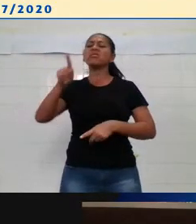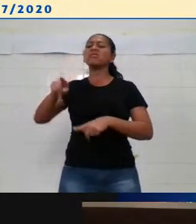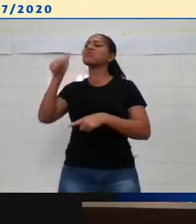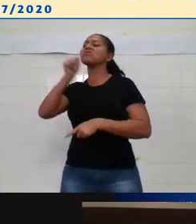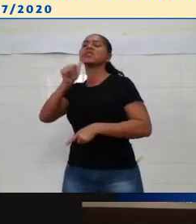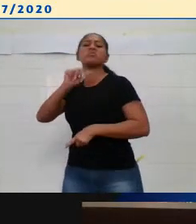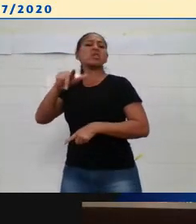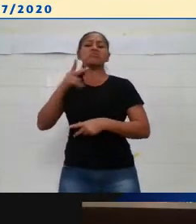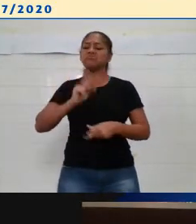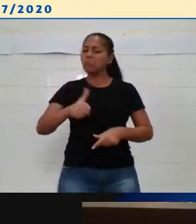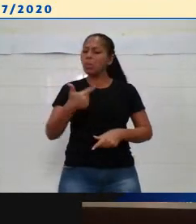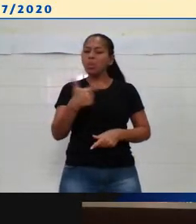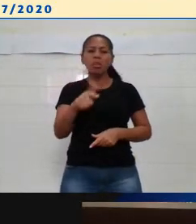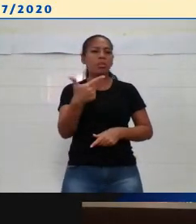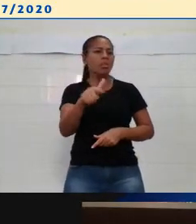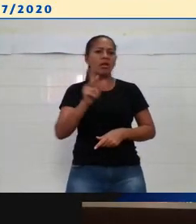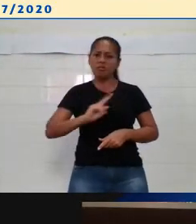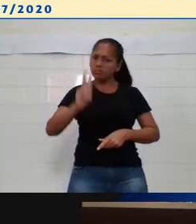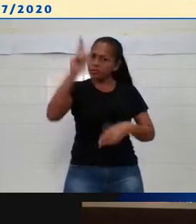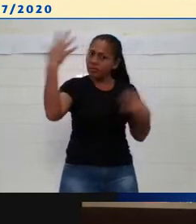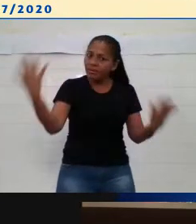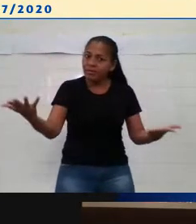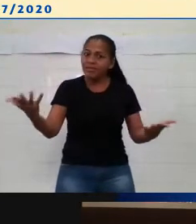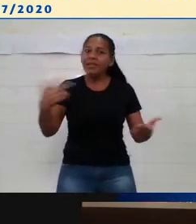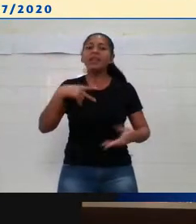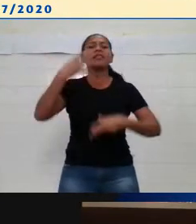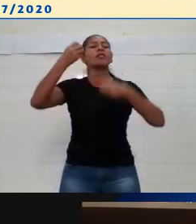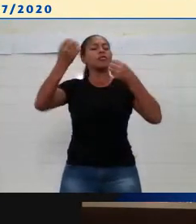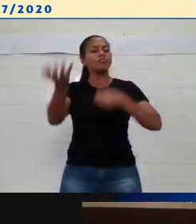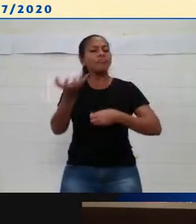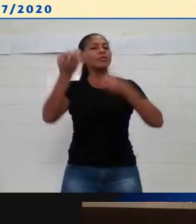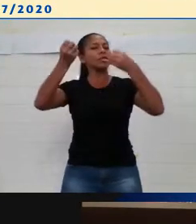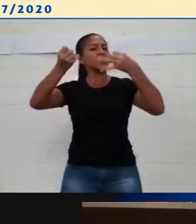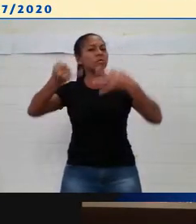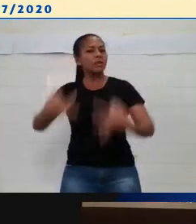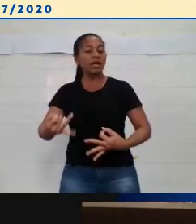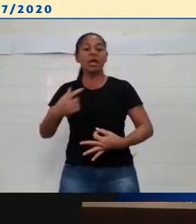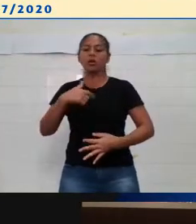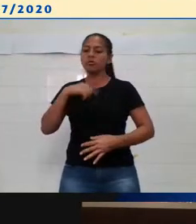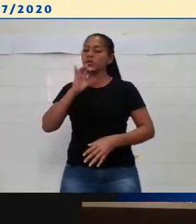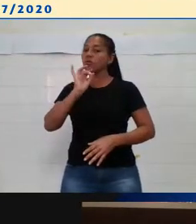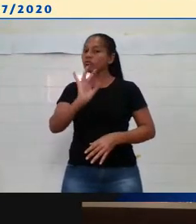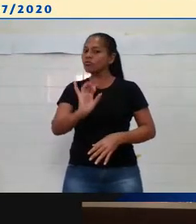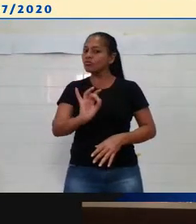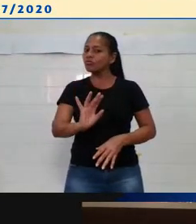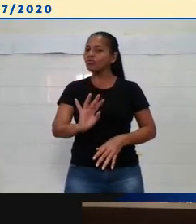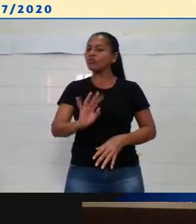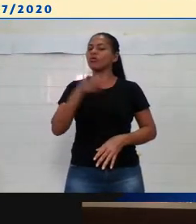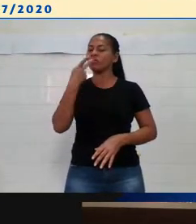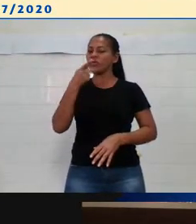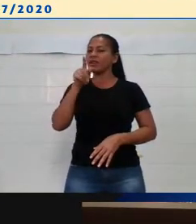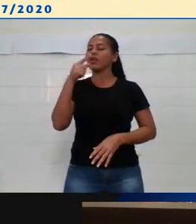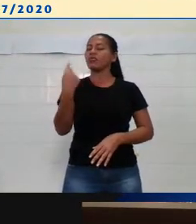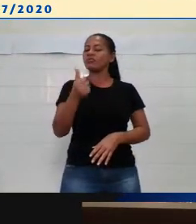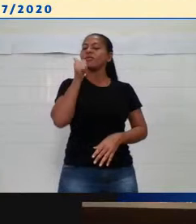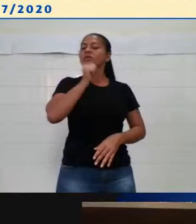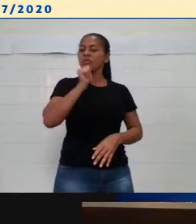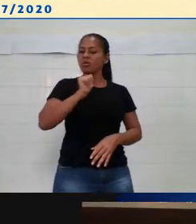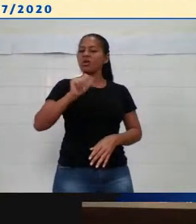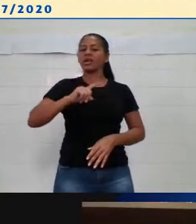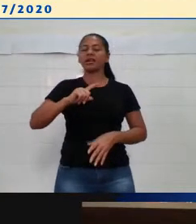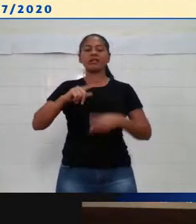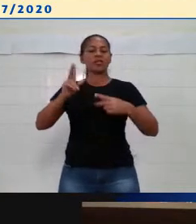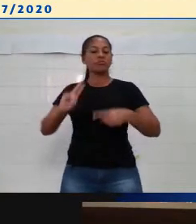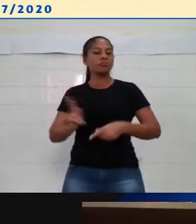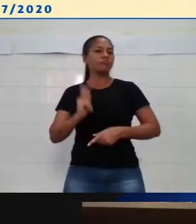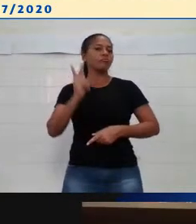calor. E aí, eu queria dizer o seguinte, eu não só vou trazer uma mulher que tem muito calor, dizer que